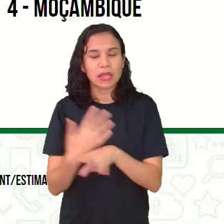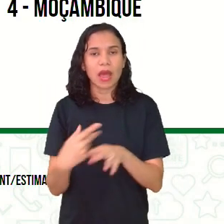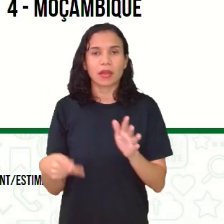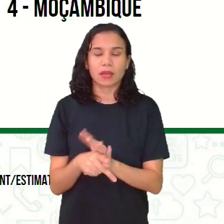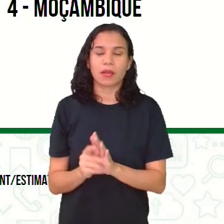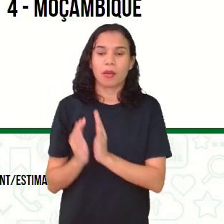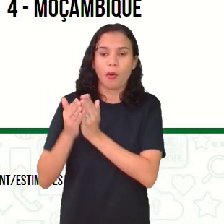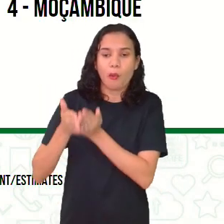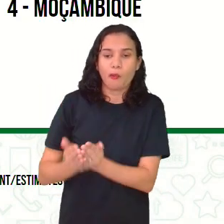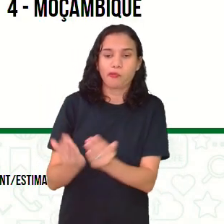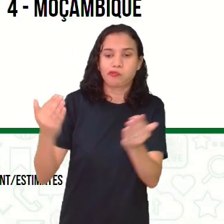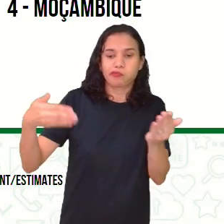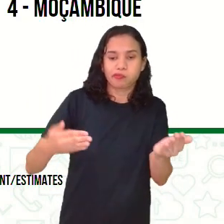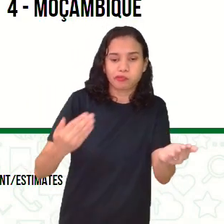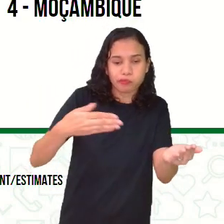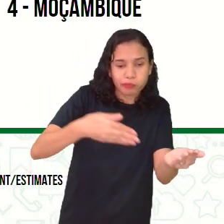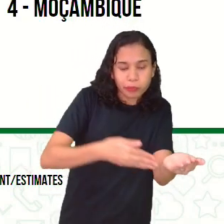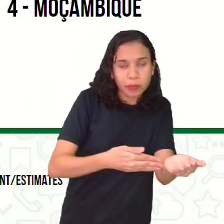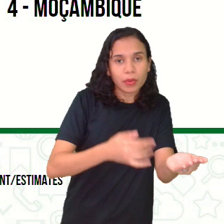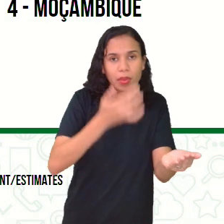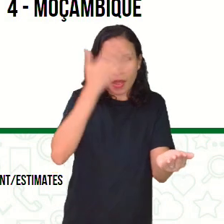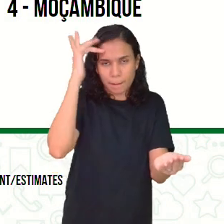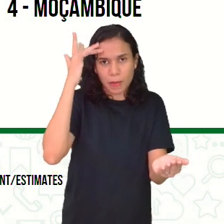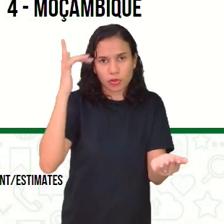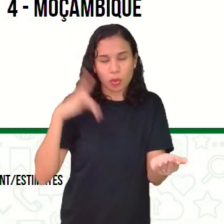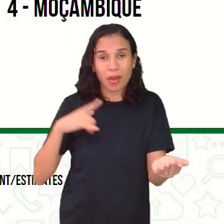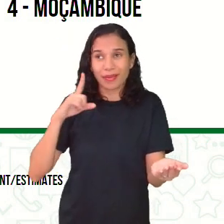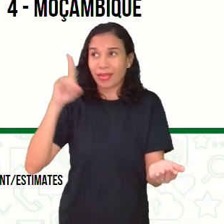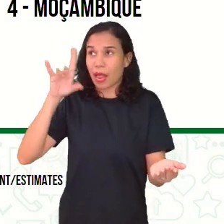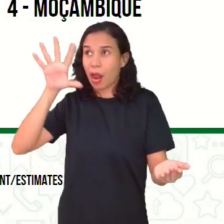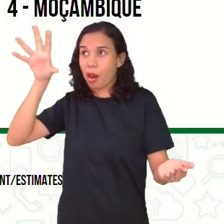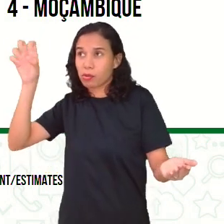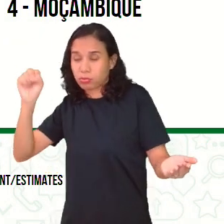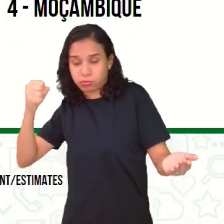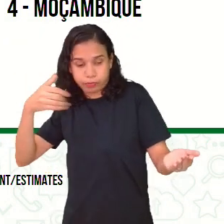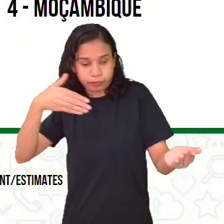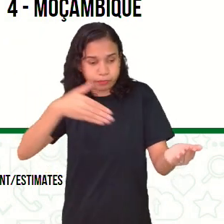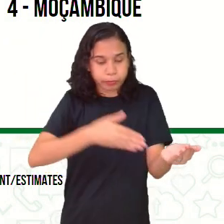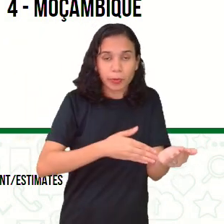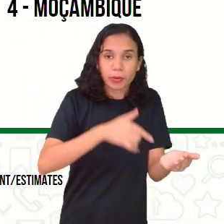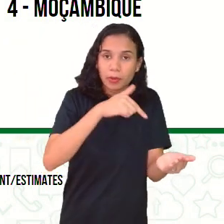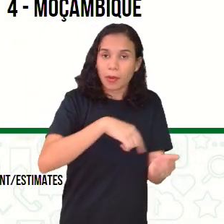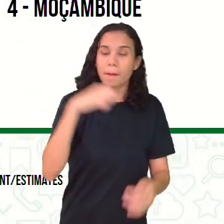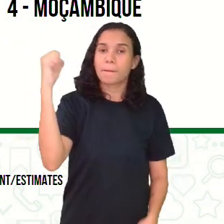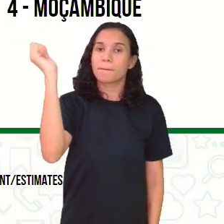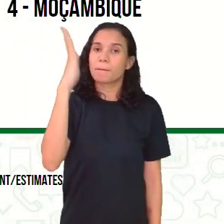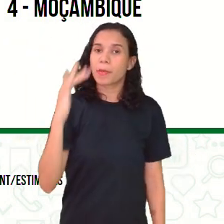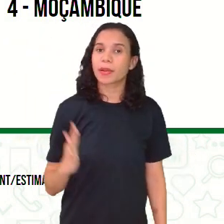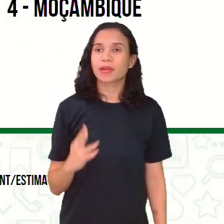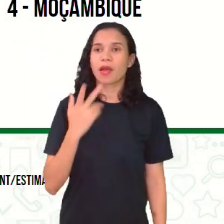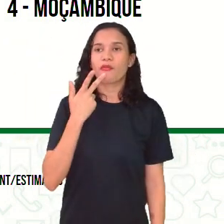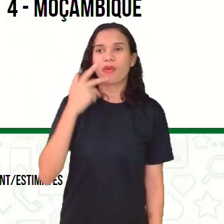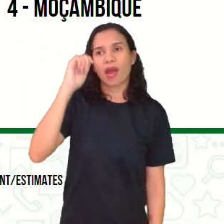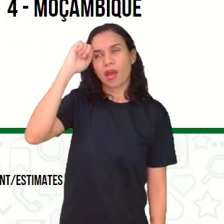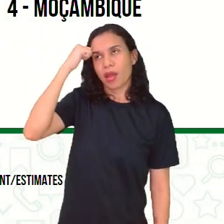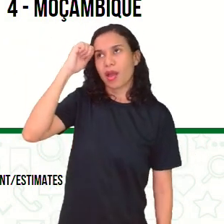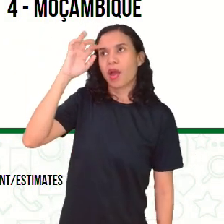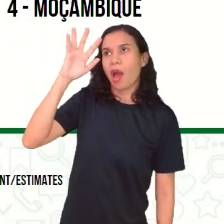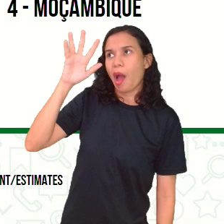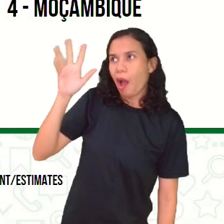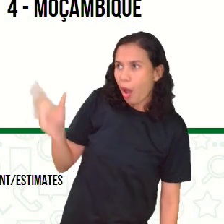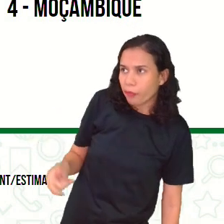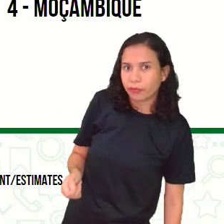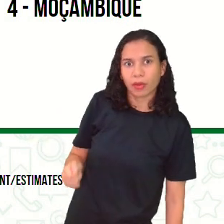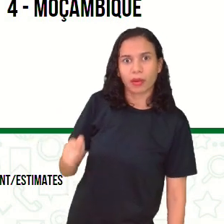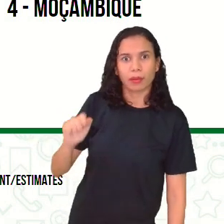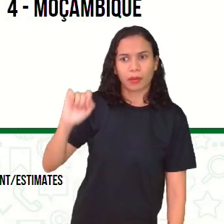veio do porto. Então, essas pessoas escravizadas, trazidas para o Brasil, às vezes se fala muito de África, fala um tema assim